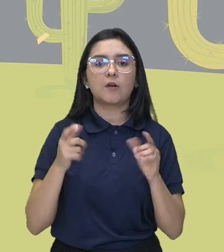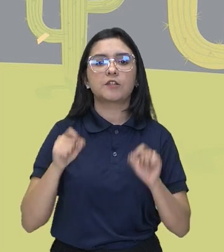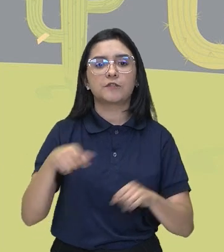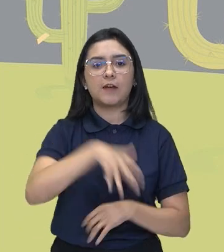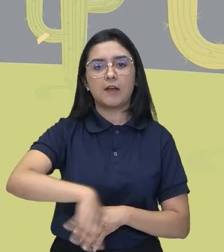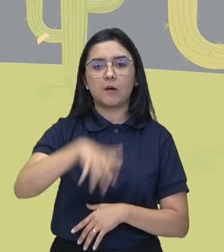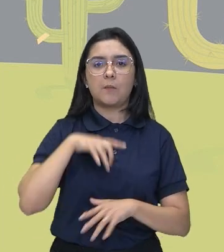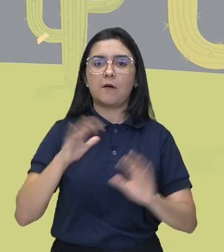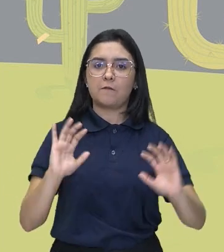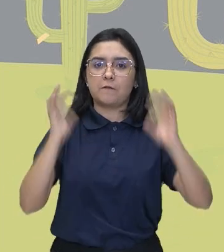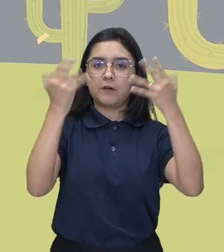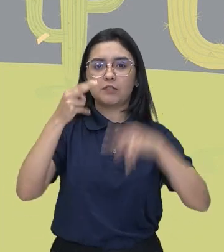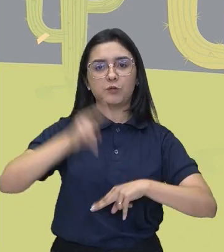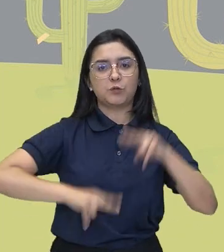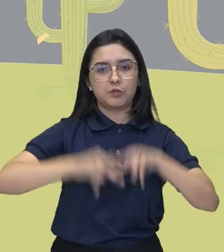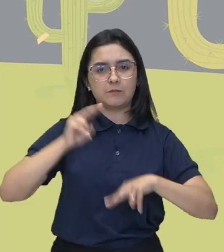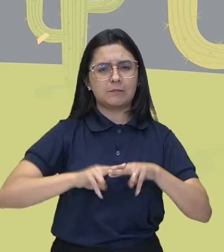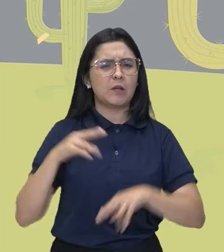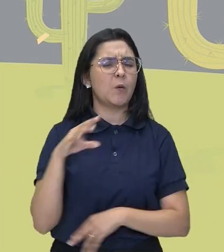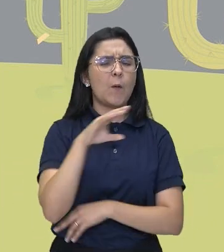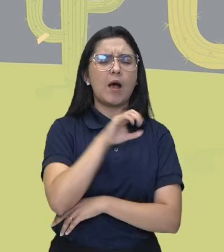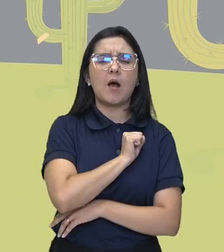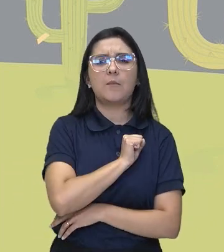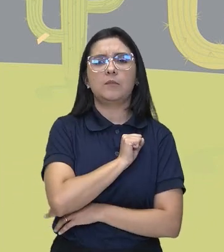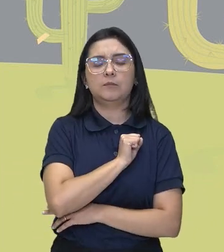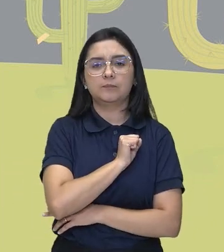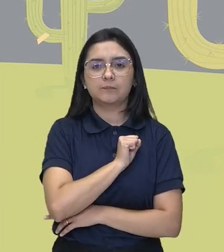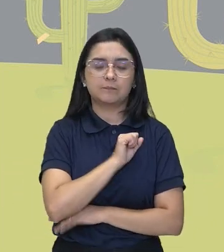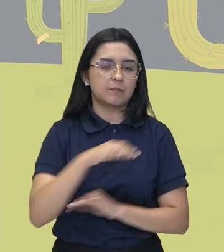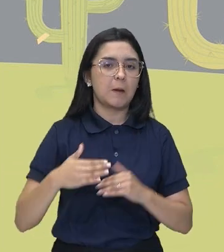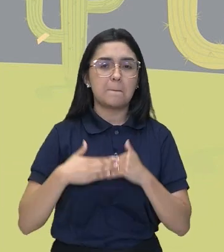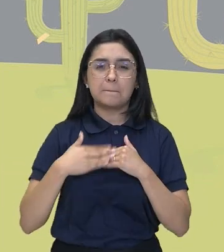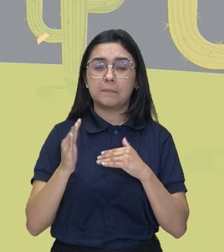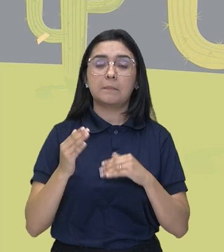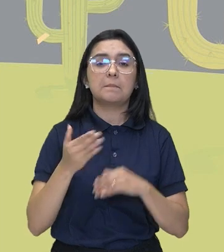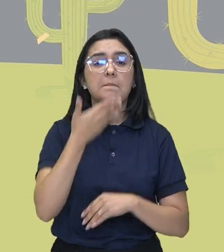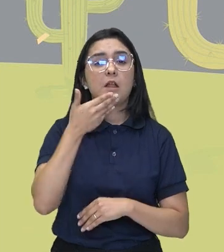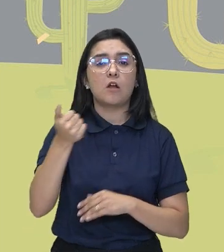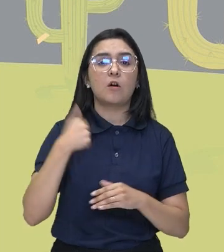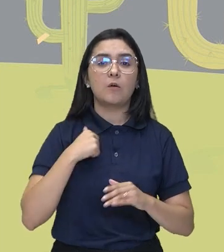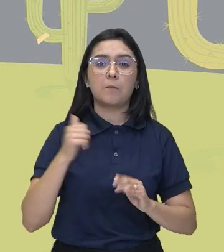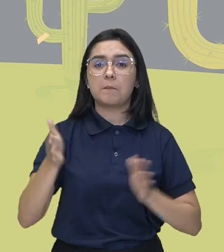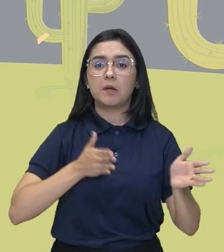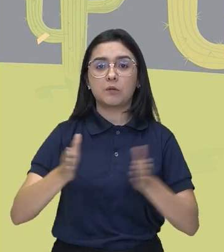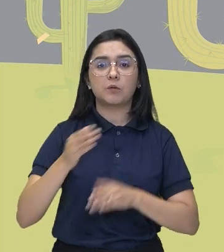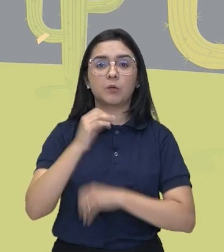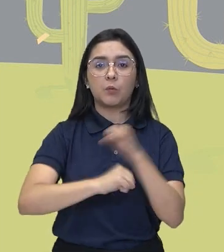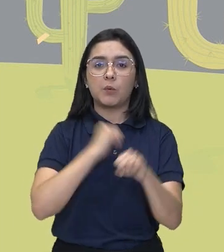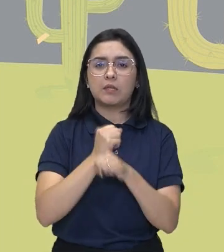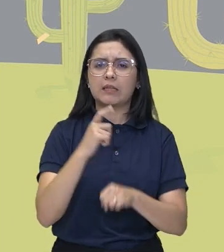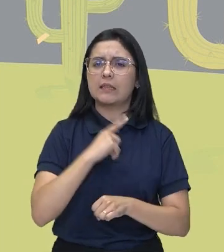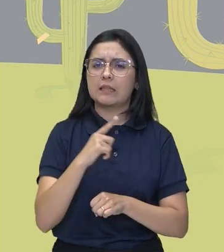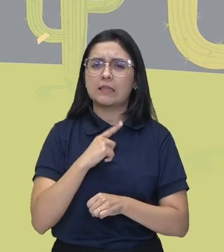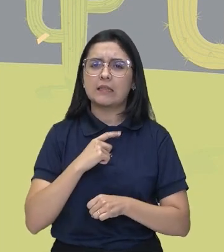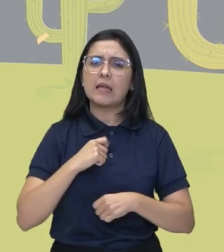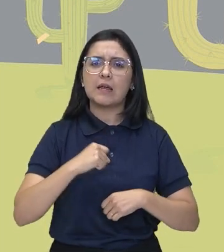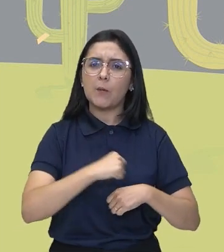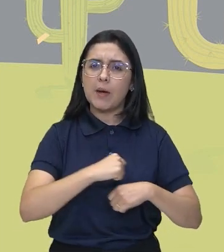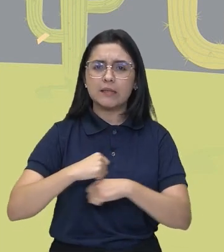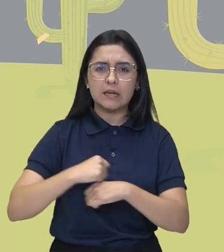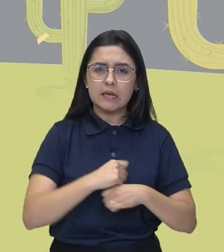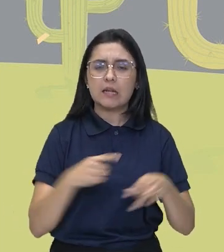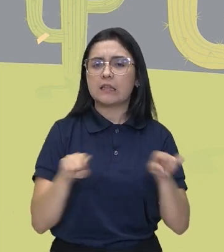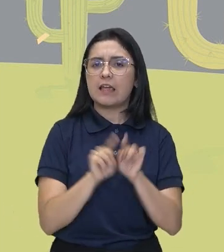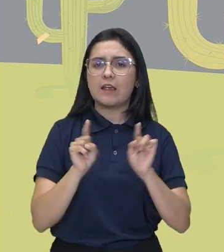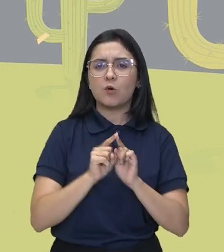festa junina que eu simplesmente adoro. Para mim é uma das melhores épocas do ano. A época que tem quadrilha, a época que tem comida de festa junina.